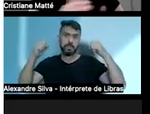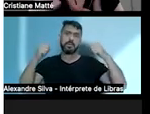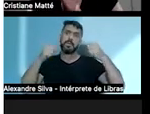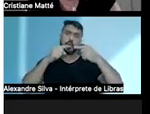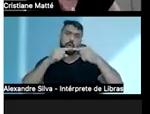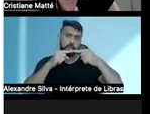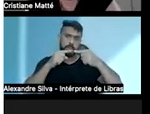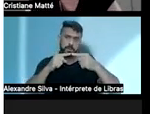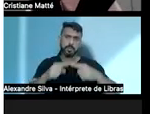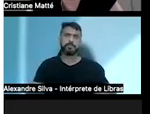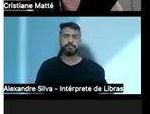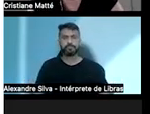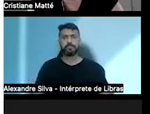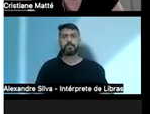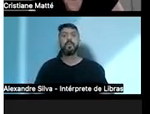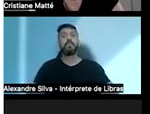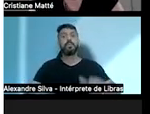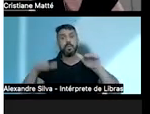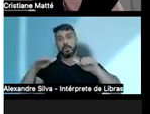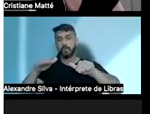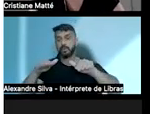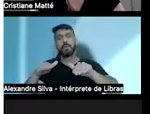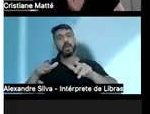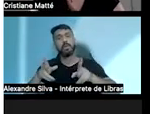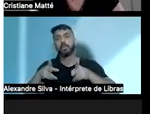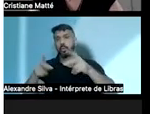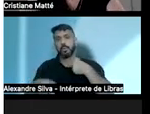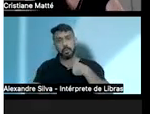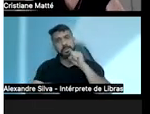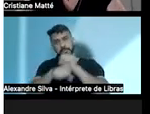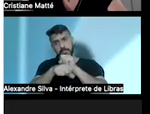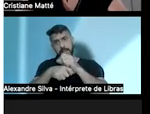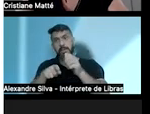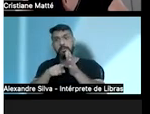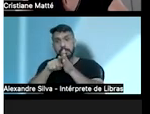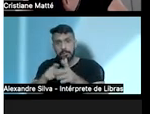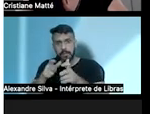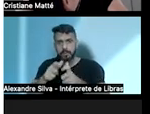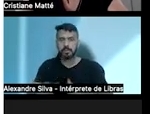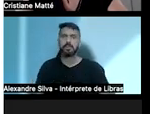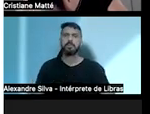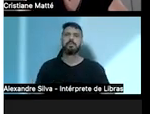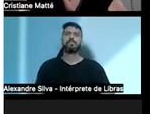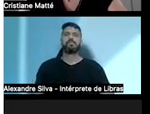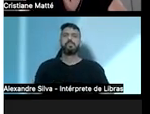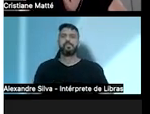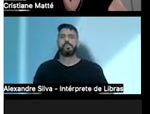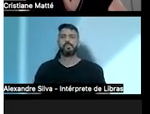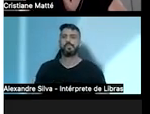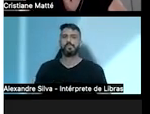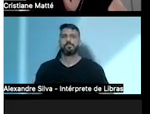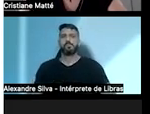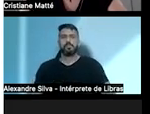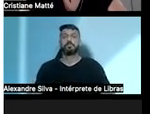adequado, talvez ela tenha alguma situação clínica que ela não pode dar seguimento, tá? Quais são os exercícios indicados pela COG? Aqui eu trouxe